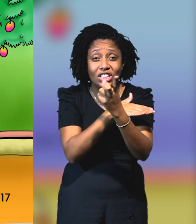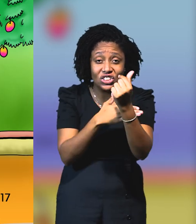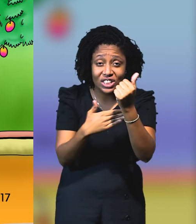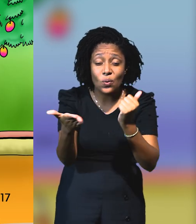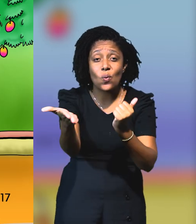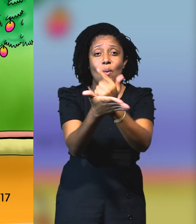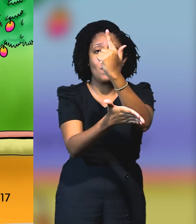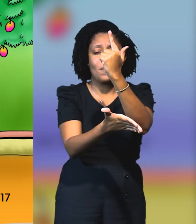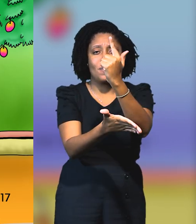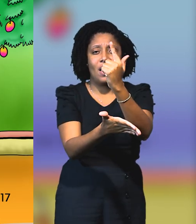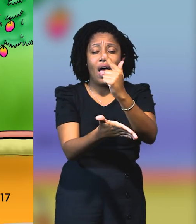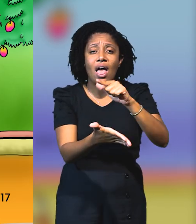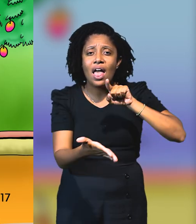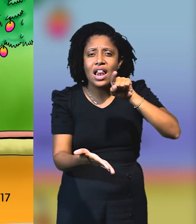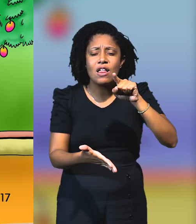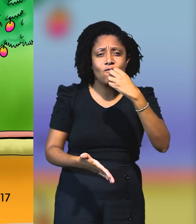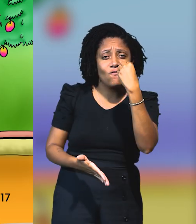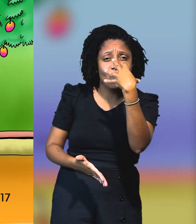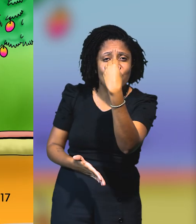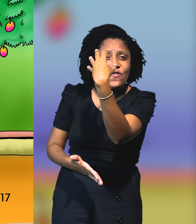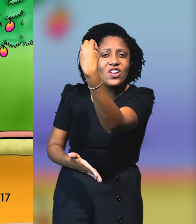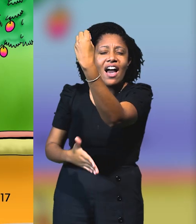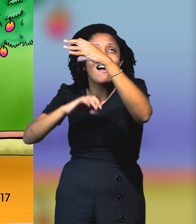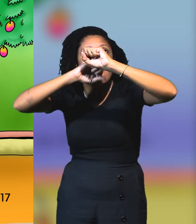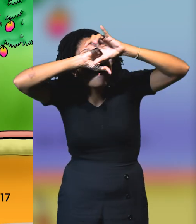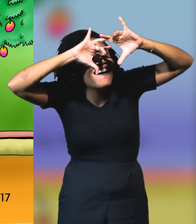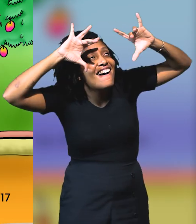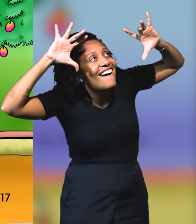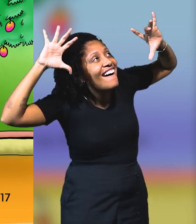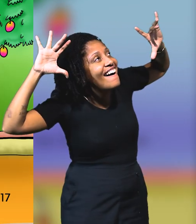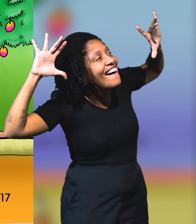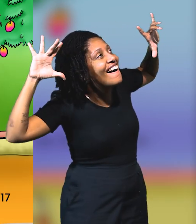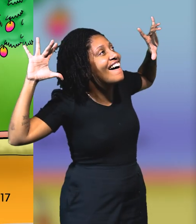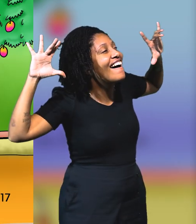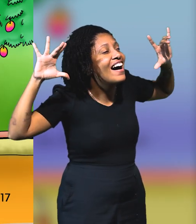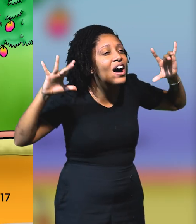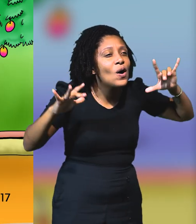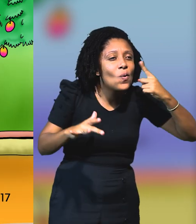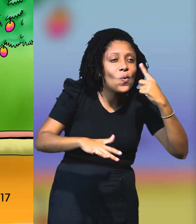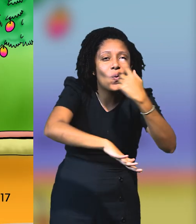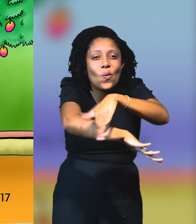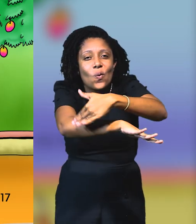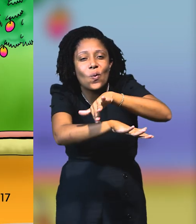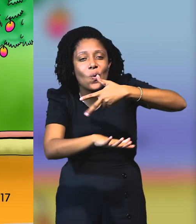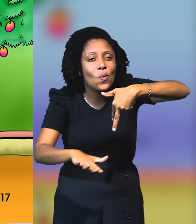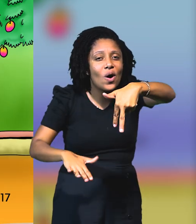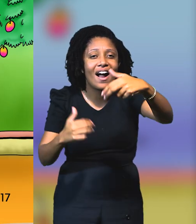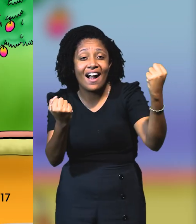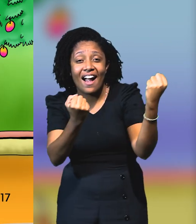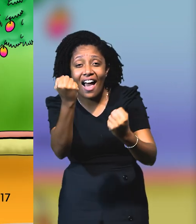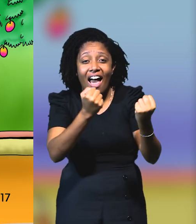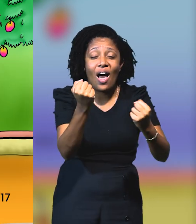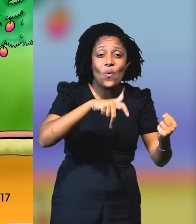comprar. Era uma viagem em sua imaginação, atravessar ruas, passar por carros e